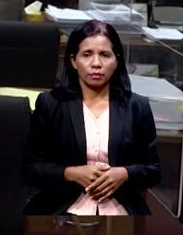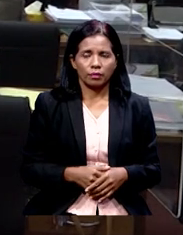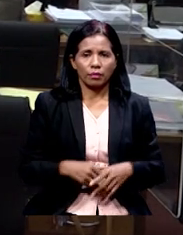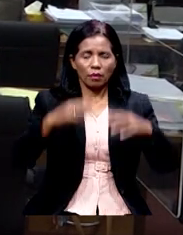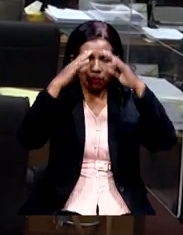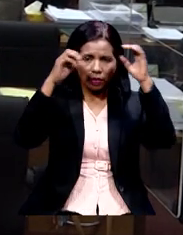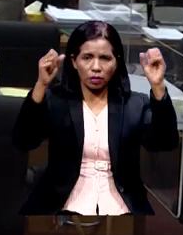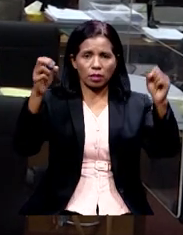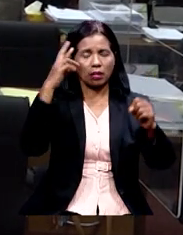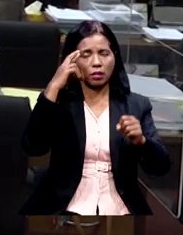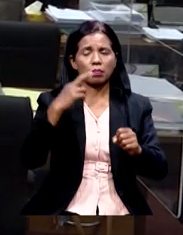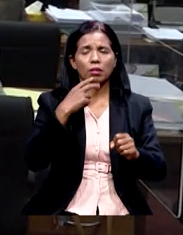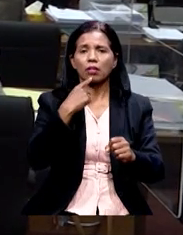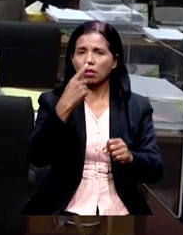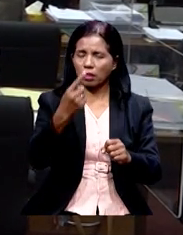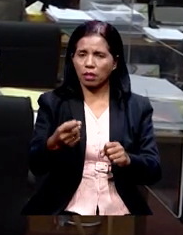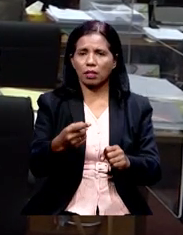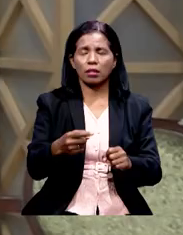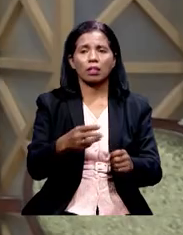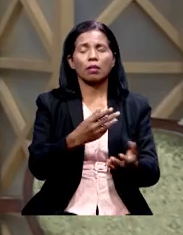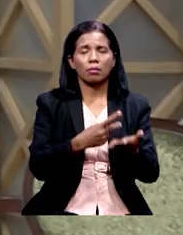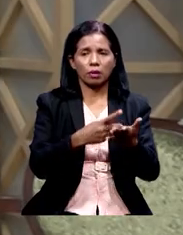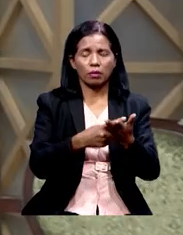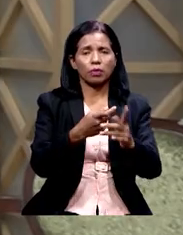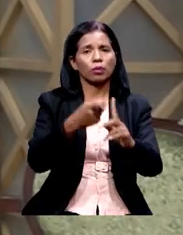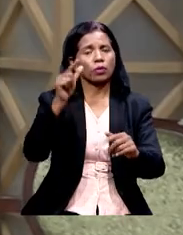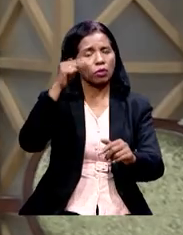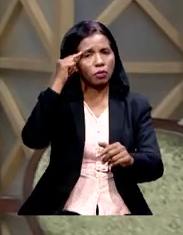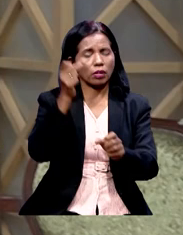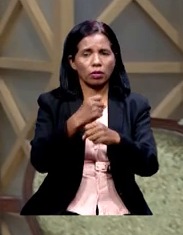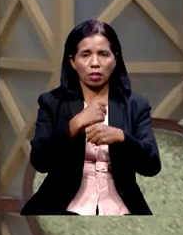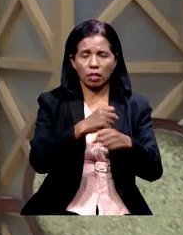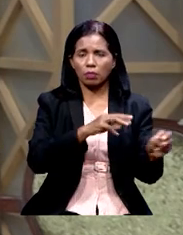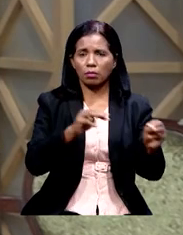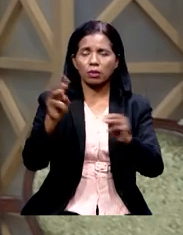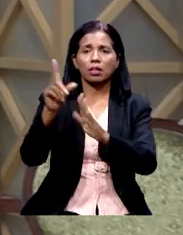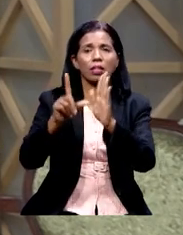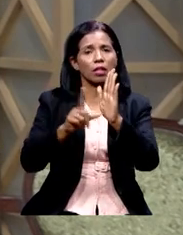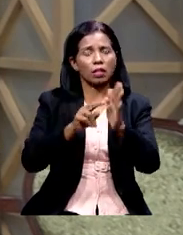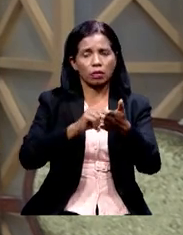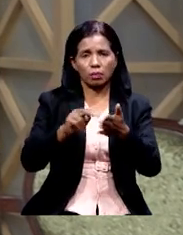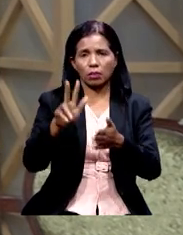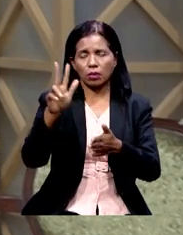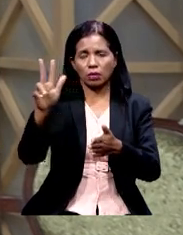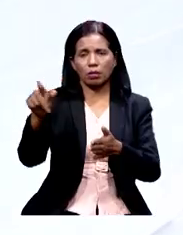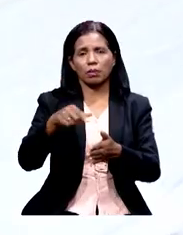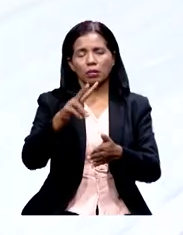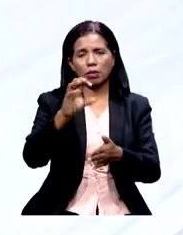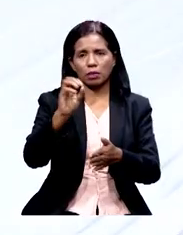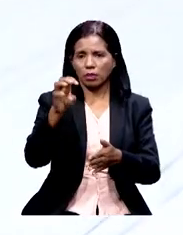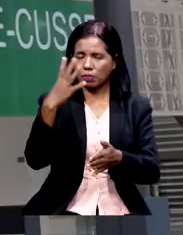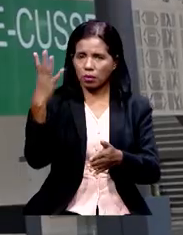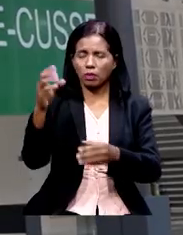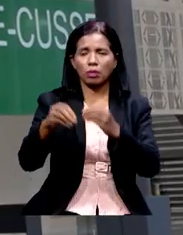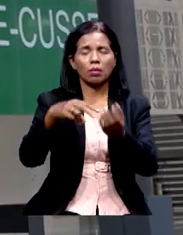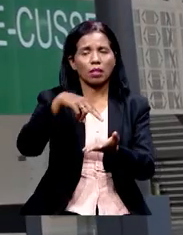Presidente da República José Ramazorta considera a proposta do seu governo de alteração da lei número tolo para a região rural São Lourenço Enhad, com a